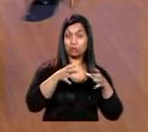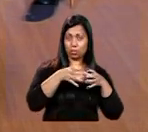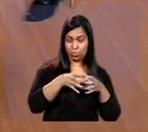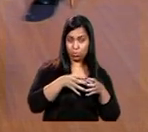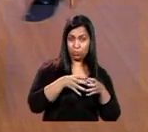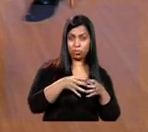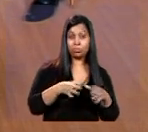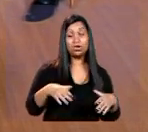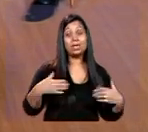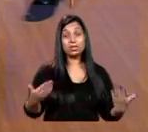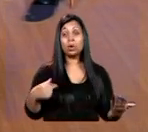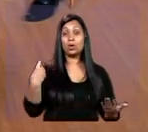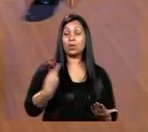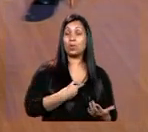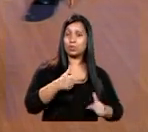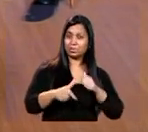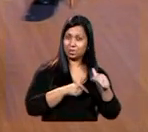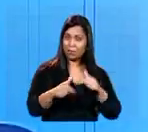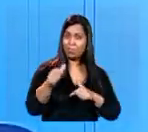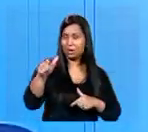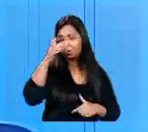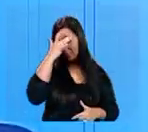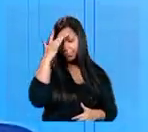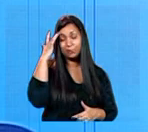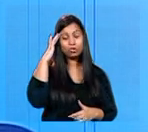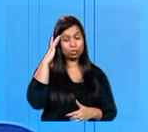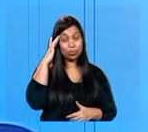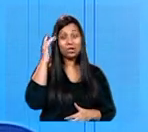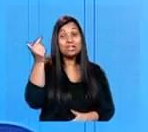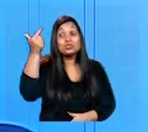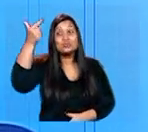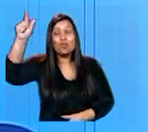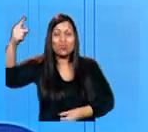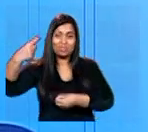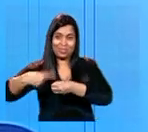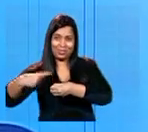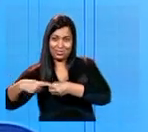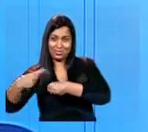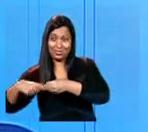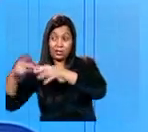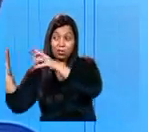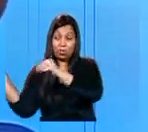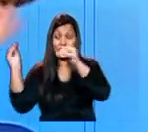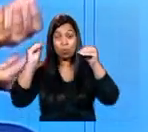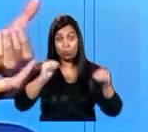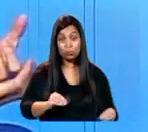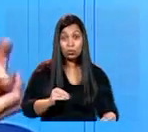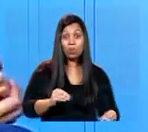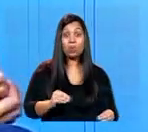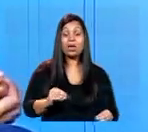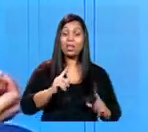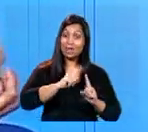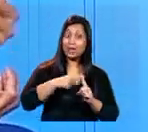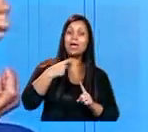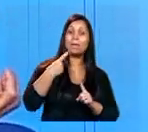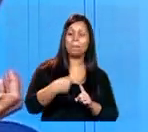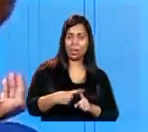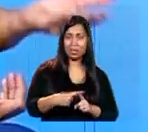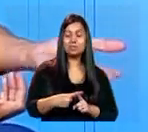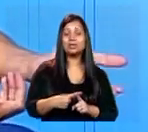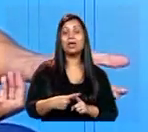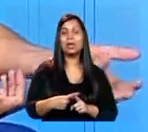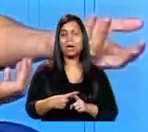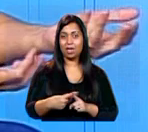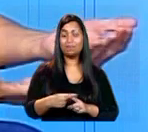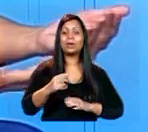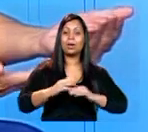tem 4 equipes básicas. E quando a gente trabalha com esse paciente que ele não era munícipe de Rio Preto, ele é um a